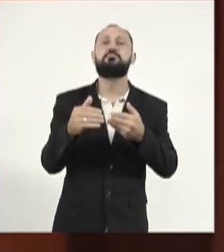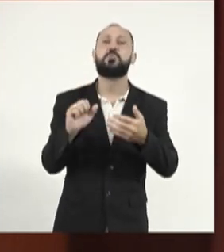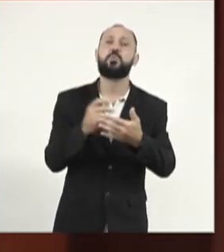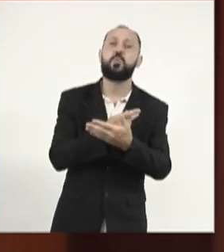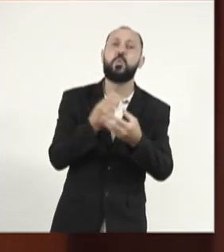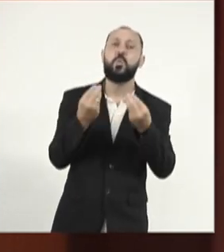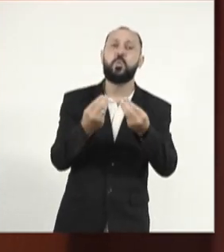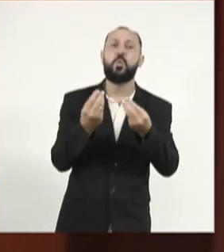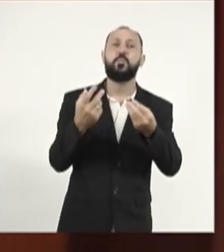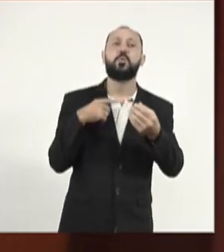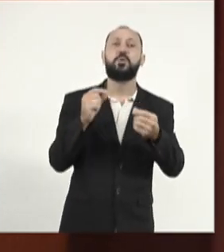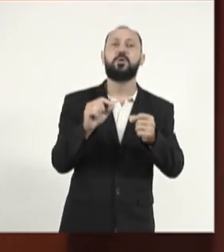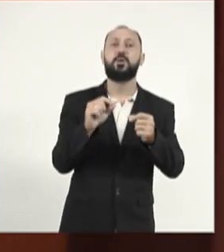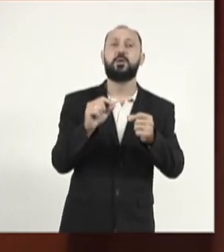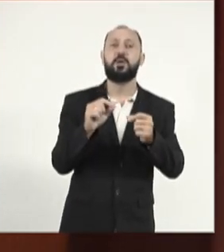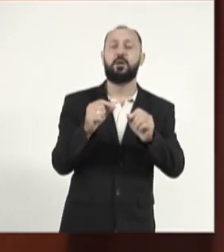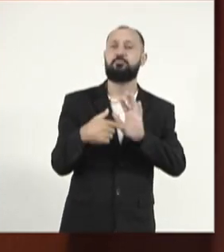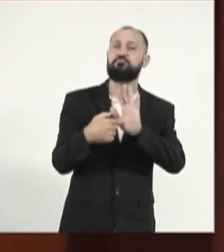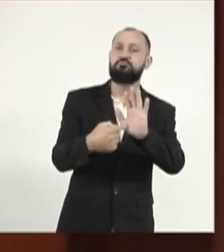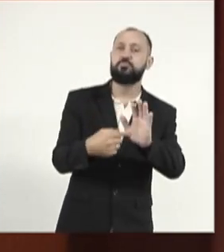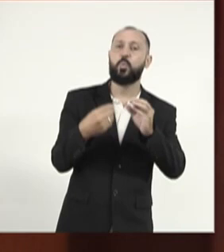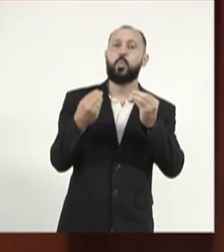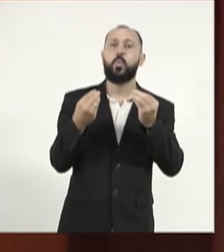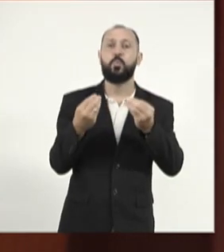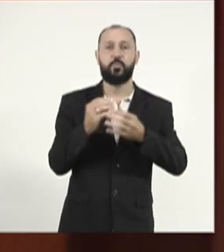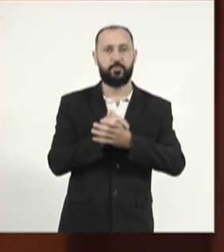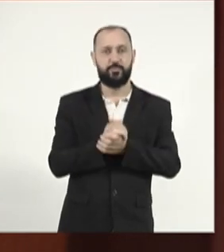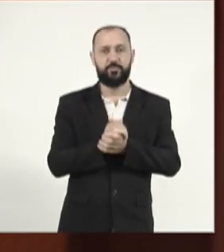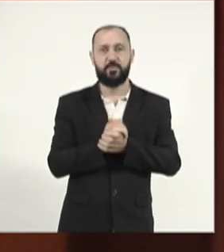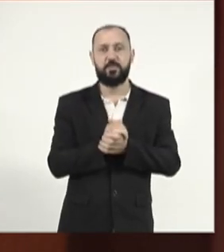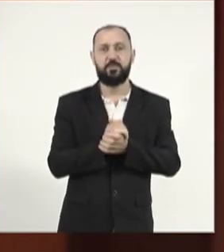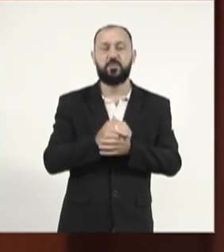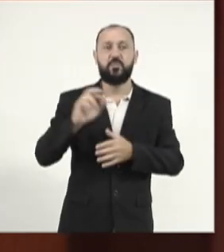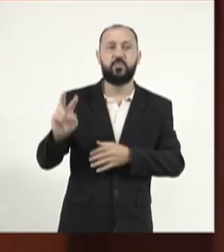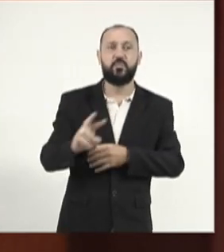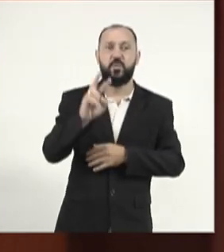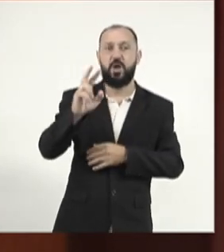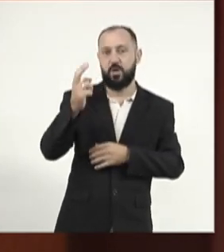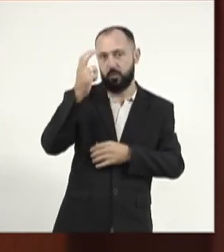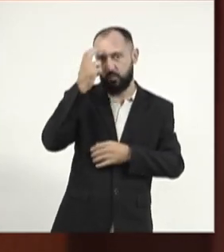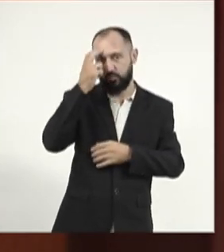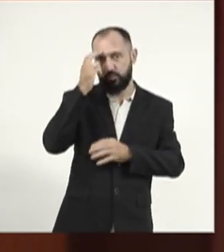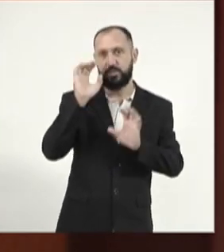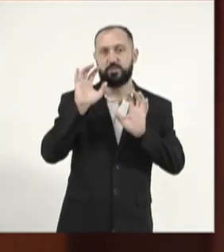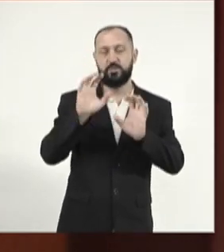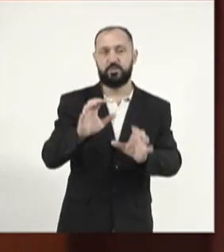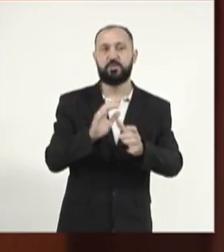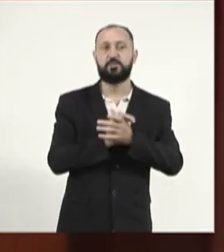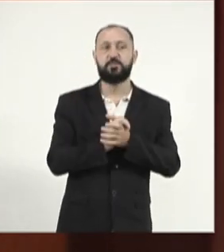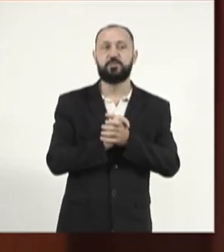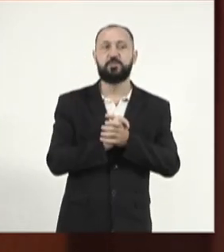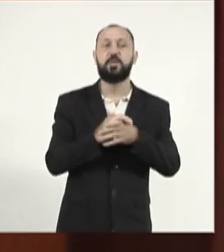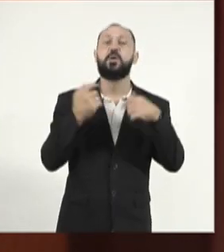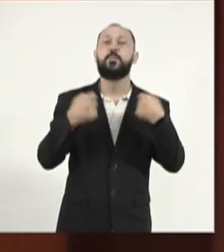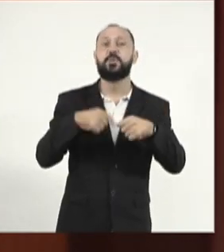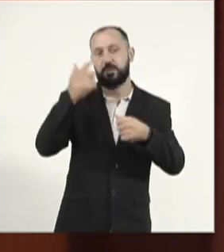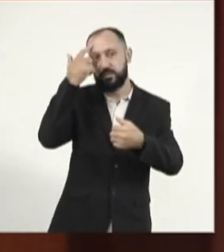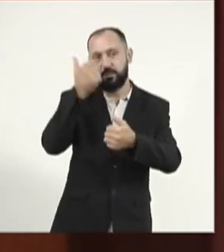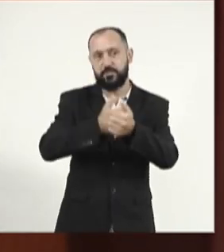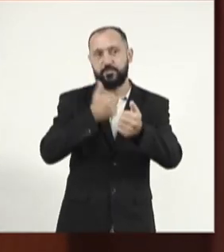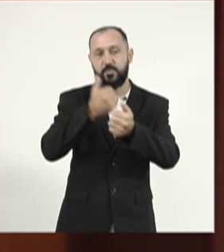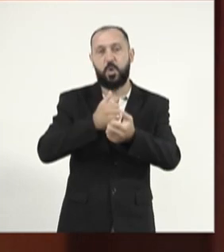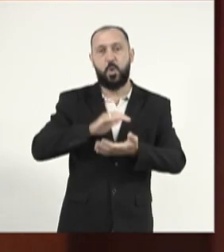como é que se cancela essas peças, né, como é que desvaloriza a cultura nesse nível. Também precisamos refletir sobre